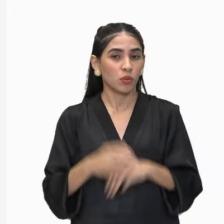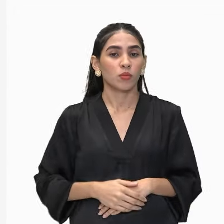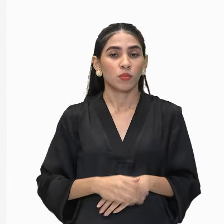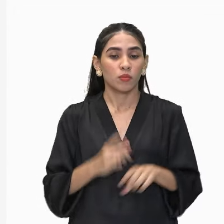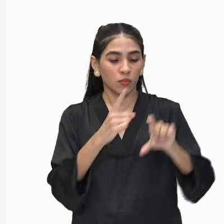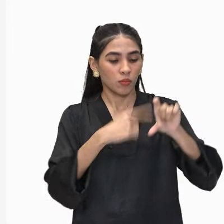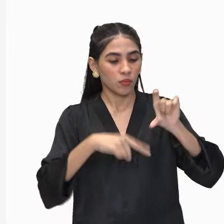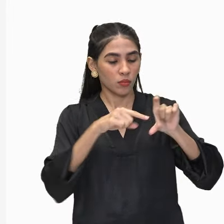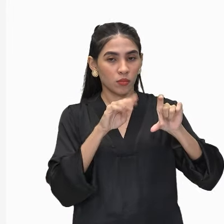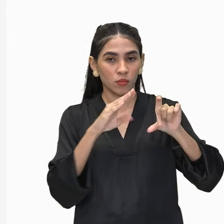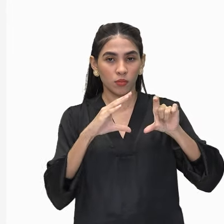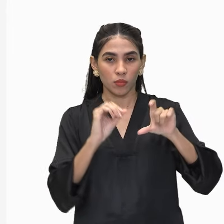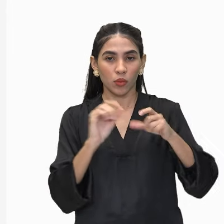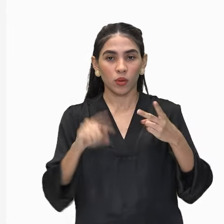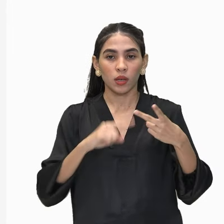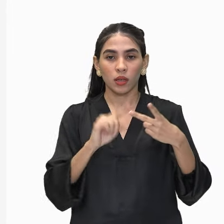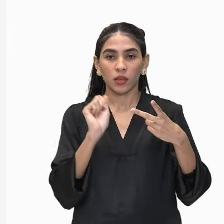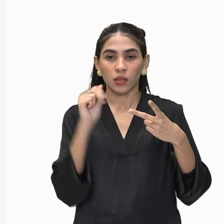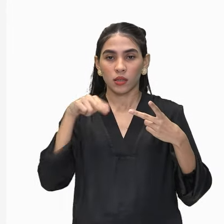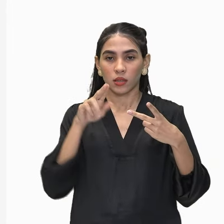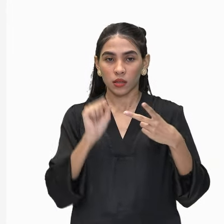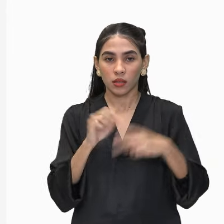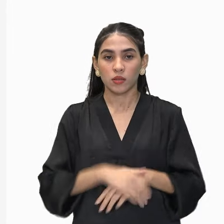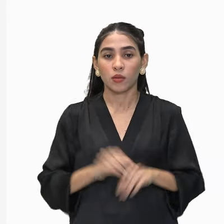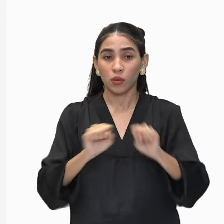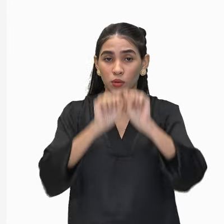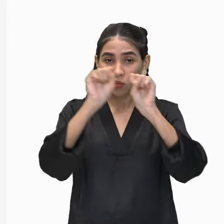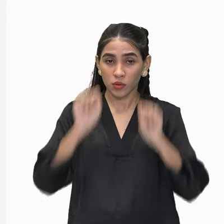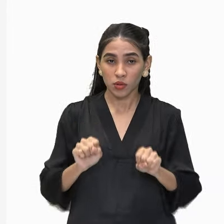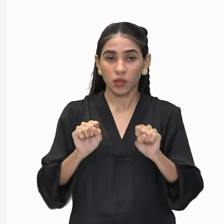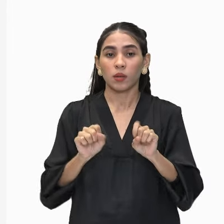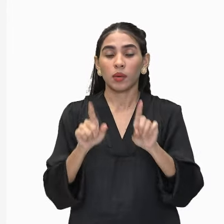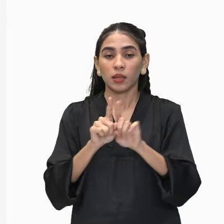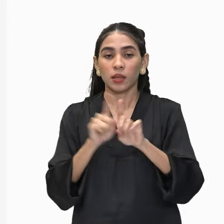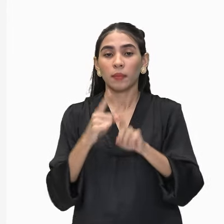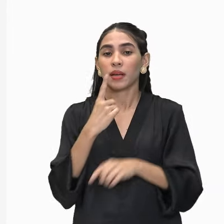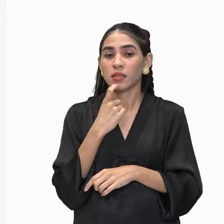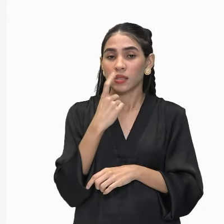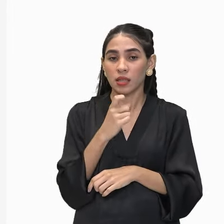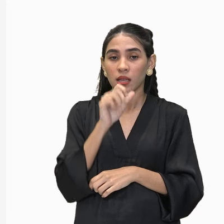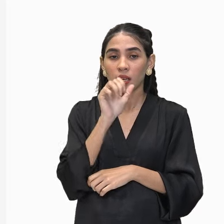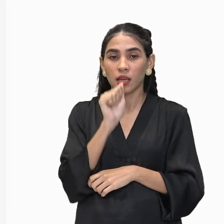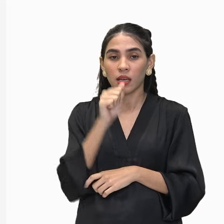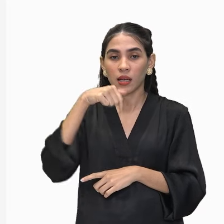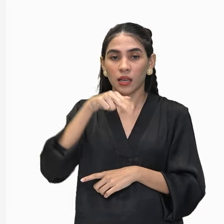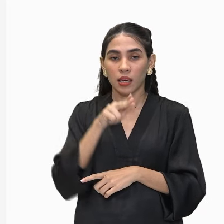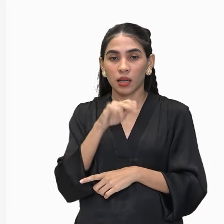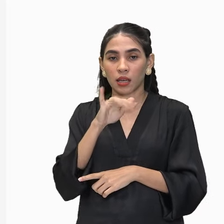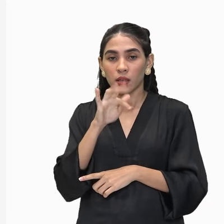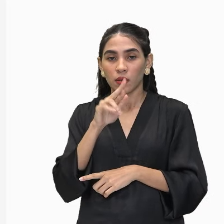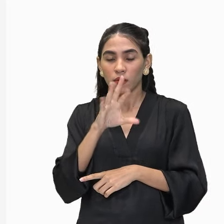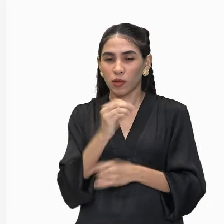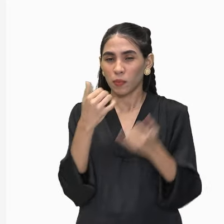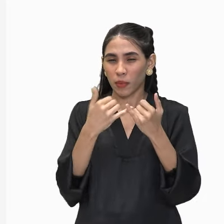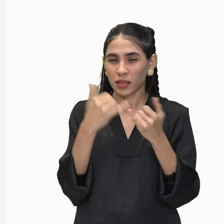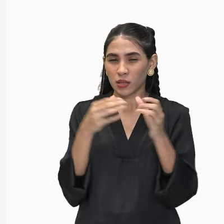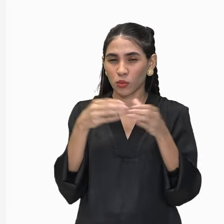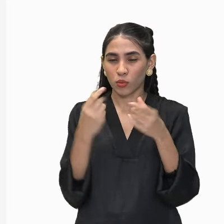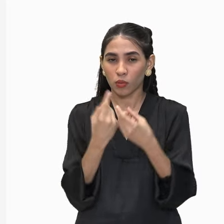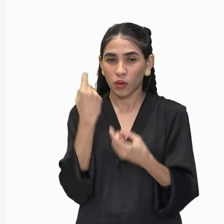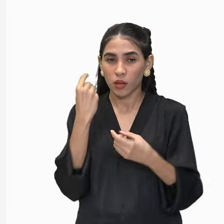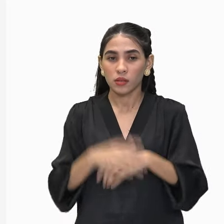boca, ânus e um sistema circulatório aquífero com um mecanismo muito parecido com o grupo anterior.